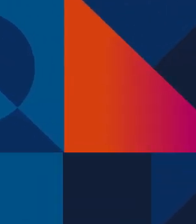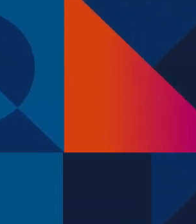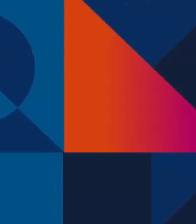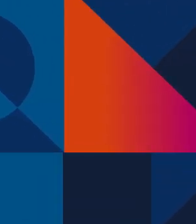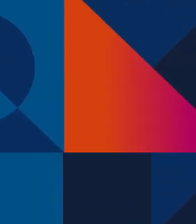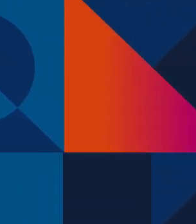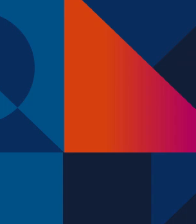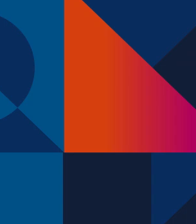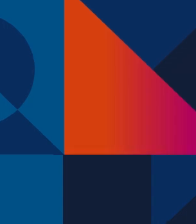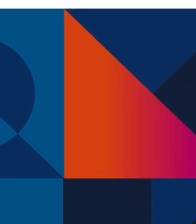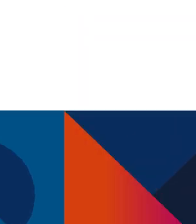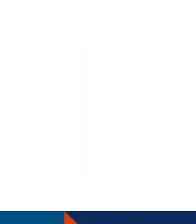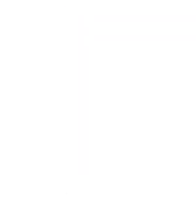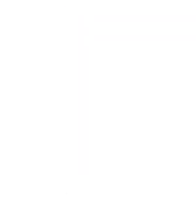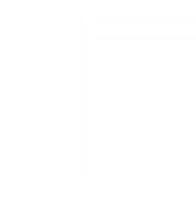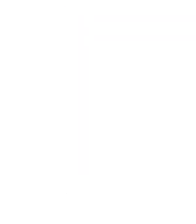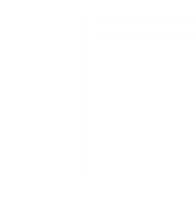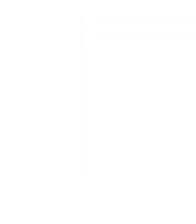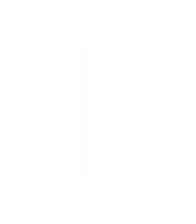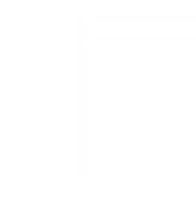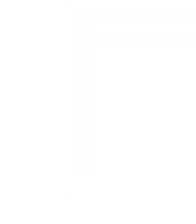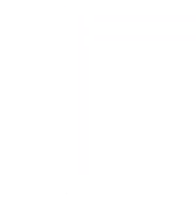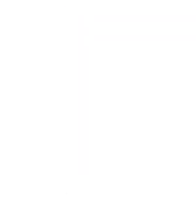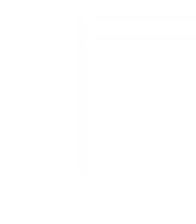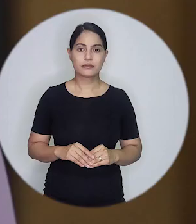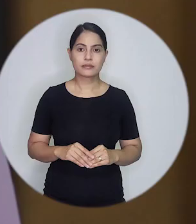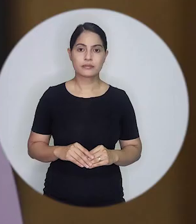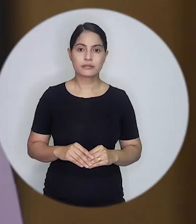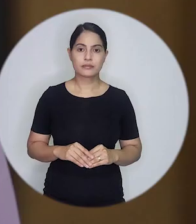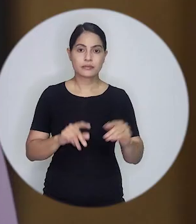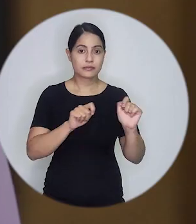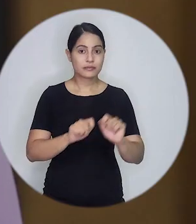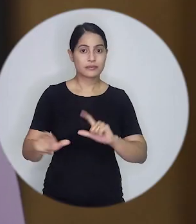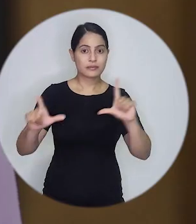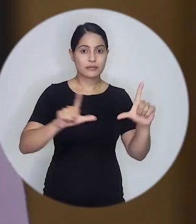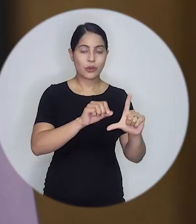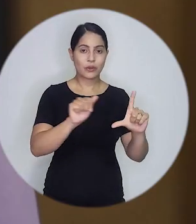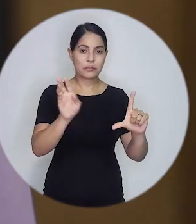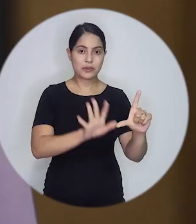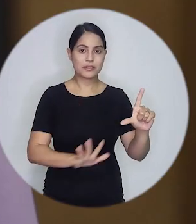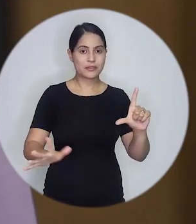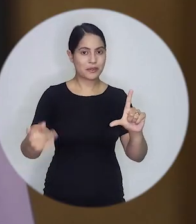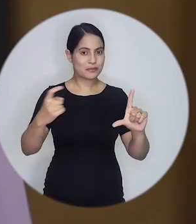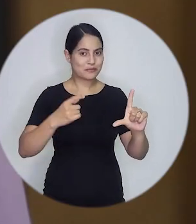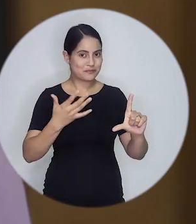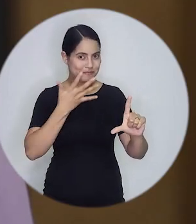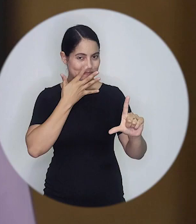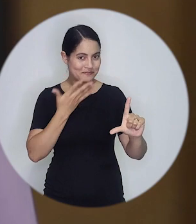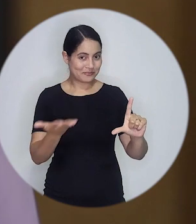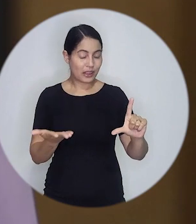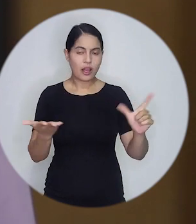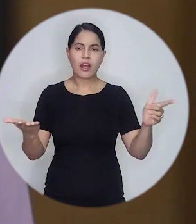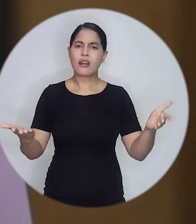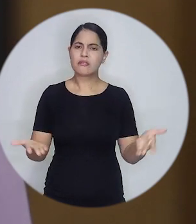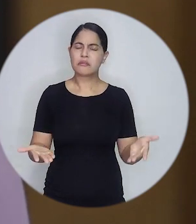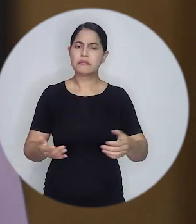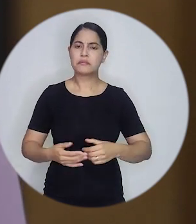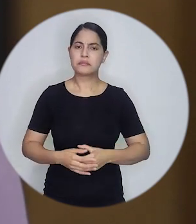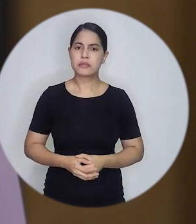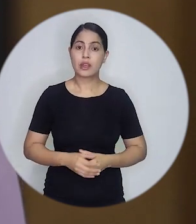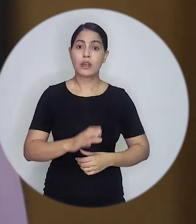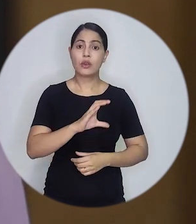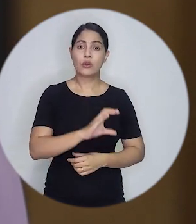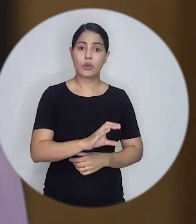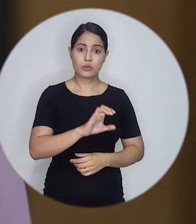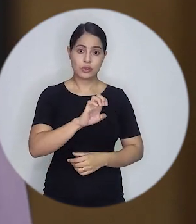Voltamos. O Código Eleitoral Brasileiro completou